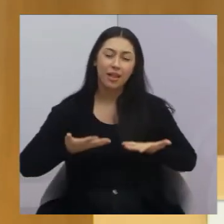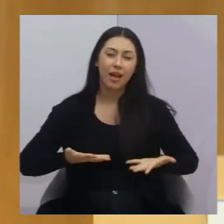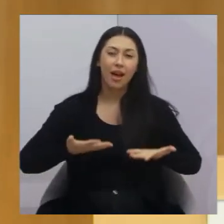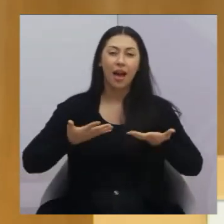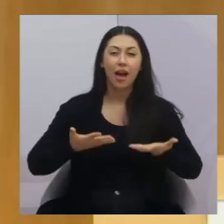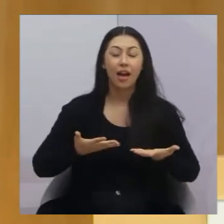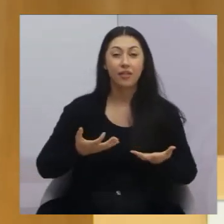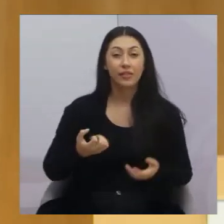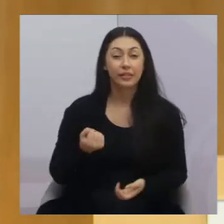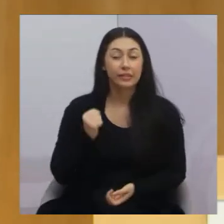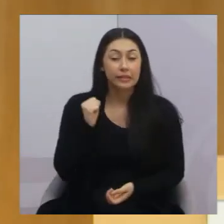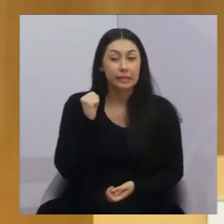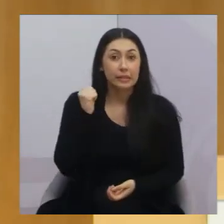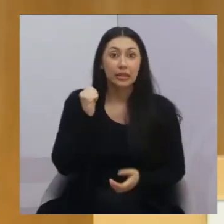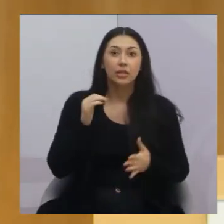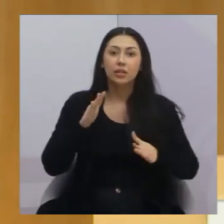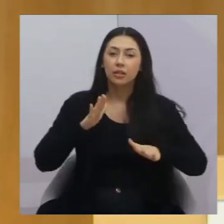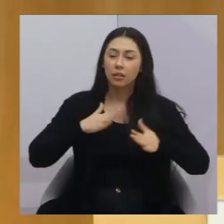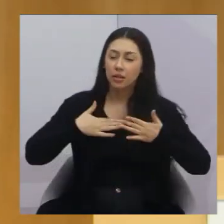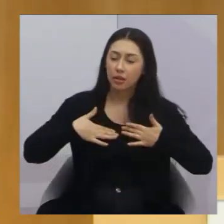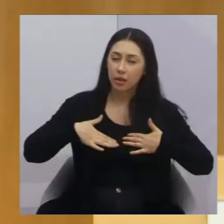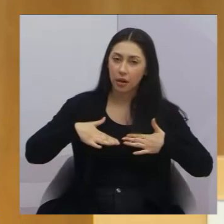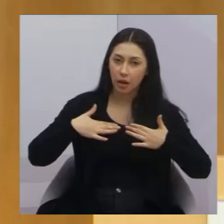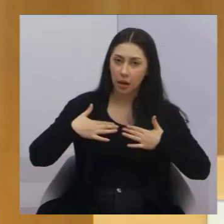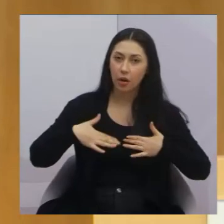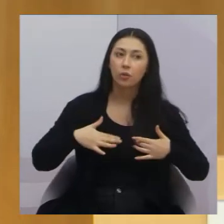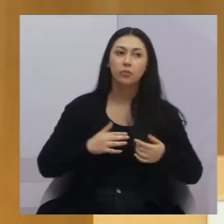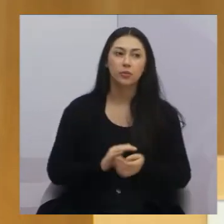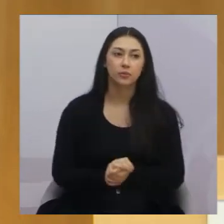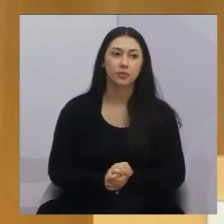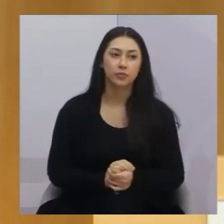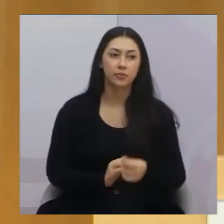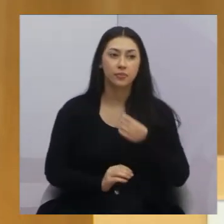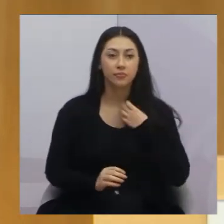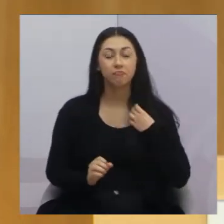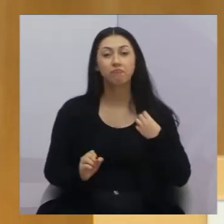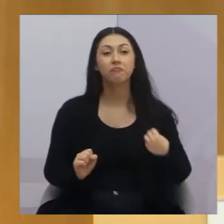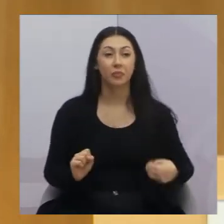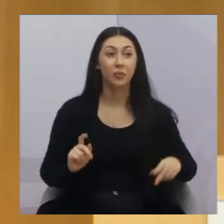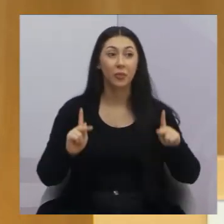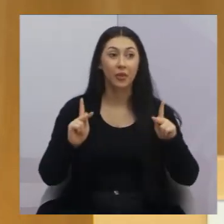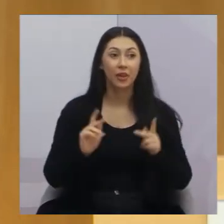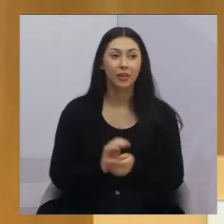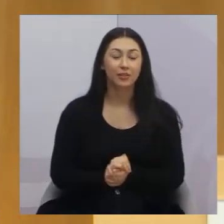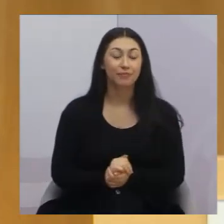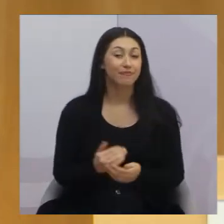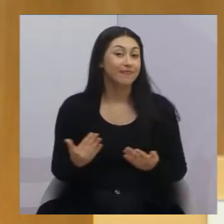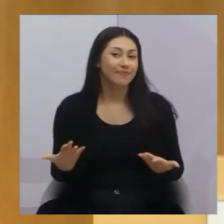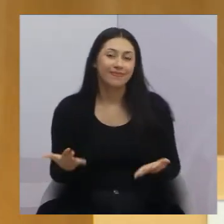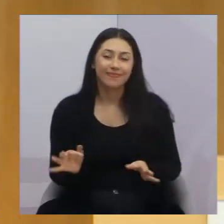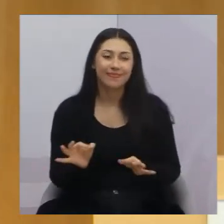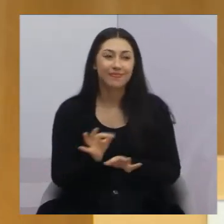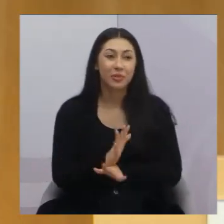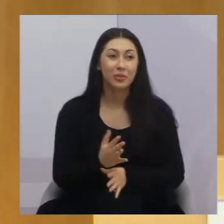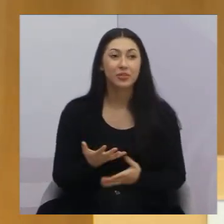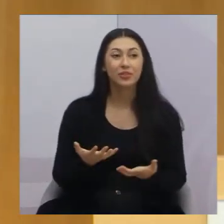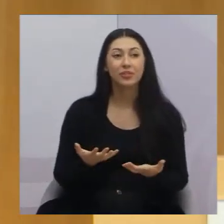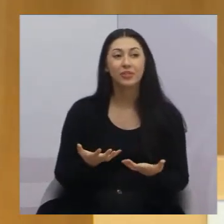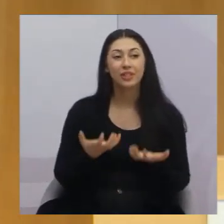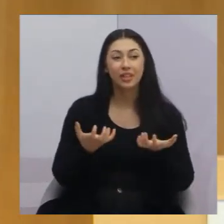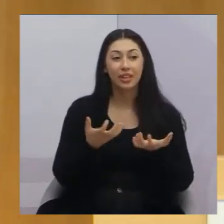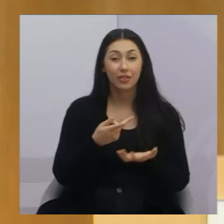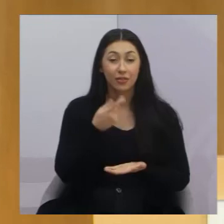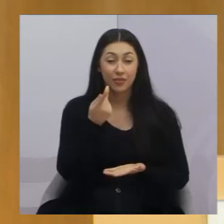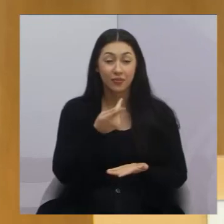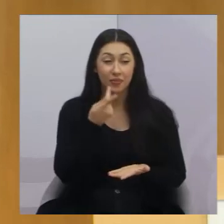estresse que naturalmente vai acontecer no ambiente laboral, tá bom? Bom, gente, é isso que eu tinha hoje para deixar